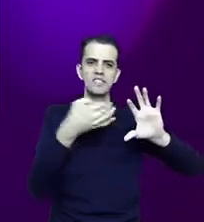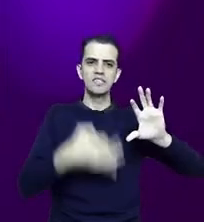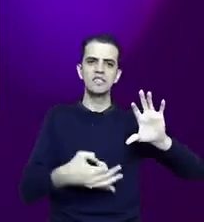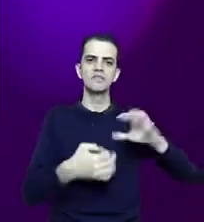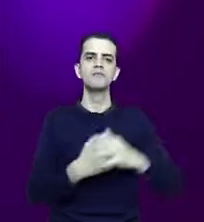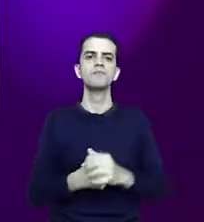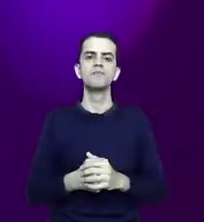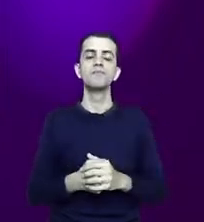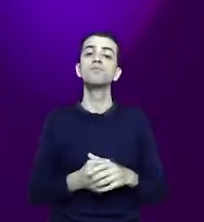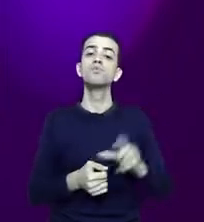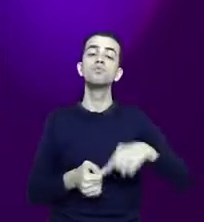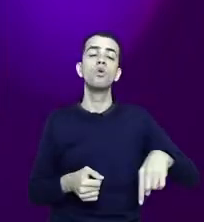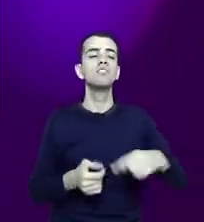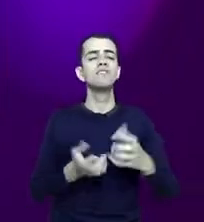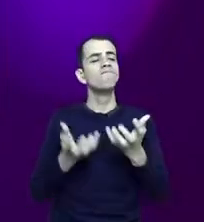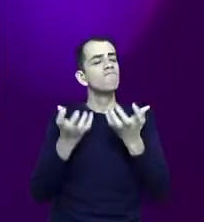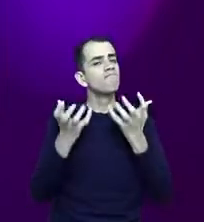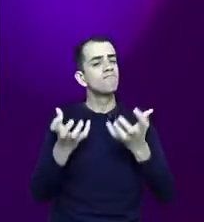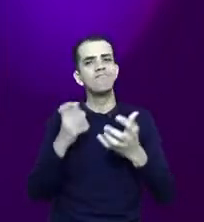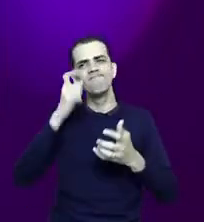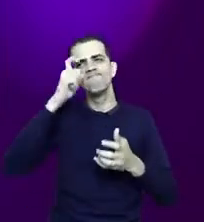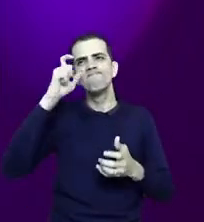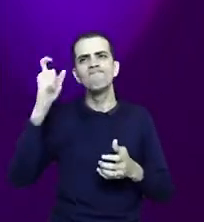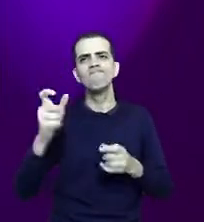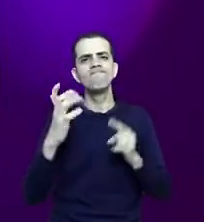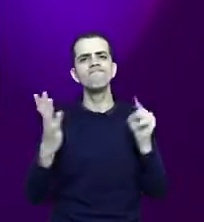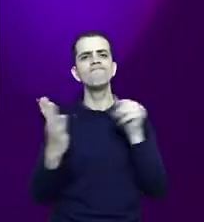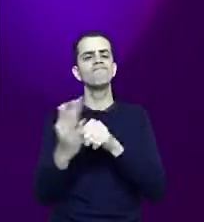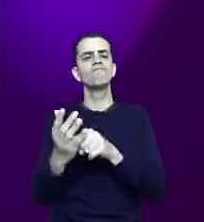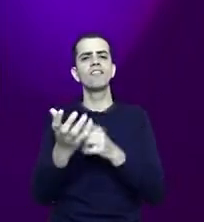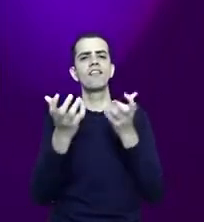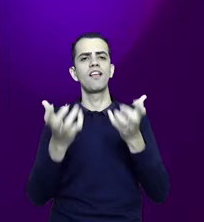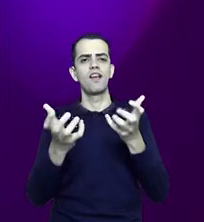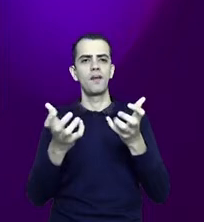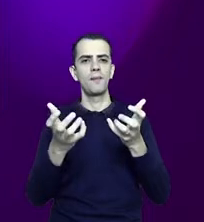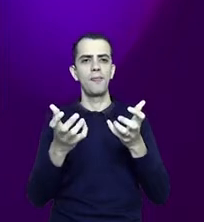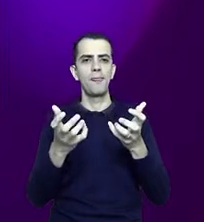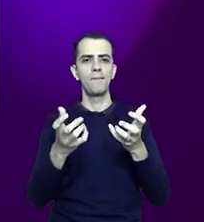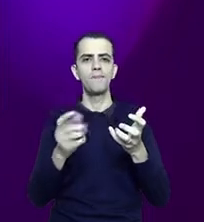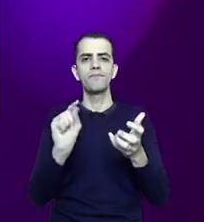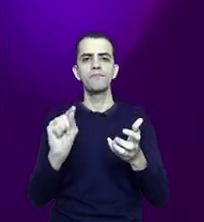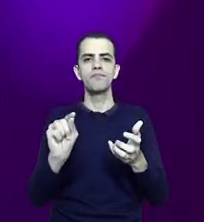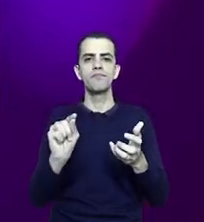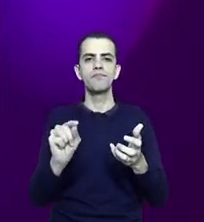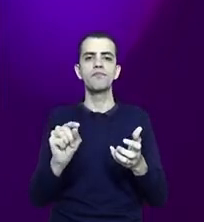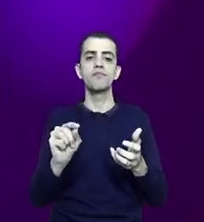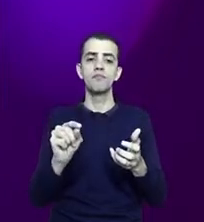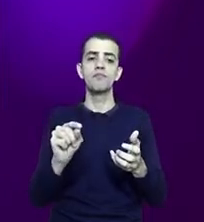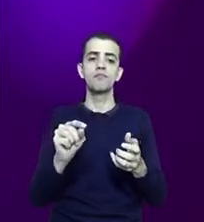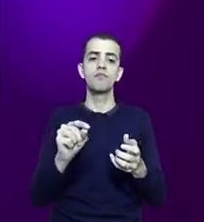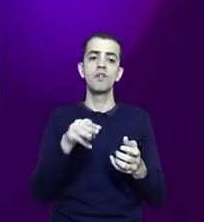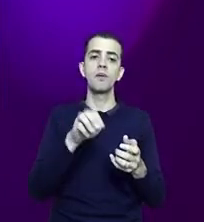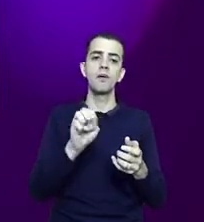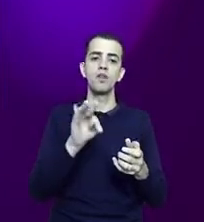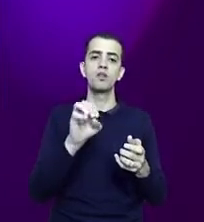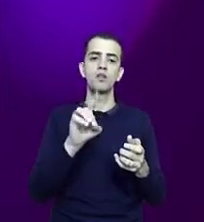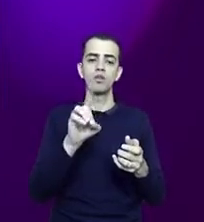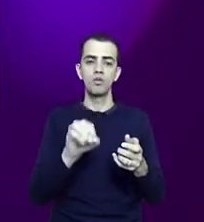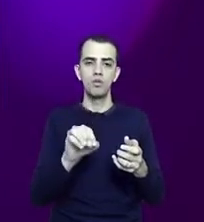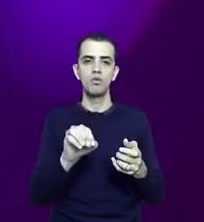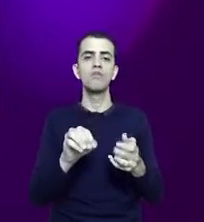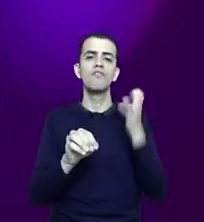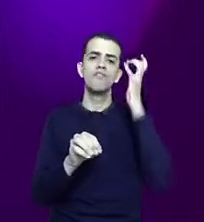procurado de novo, assim, o que a gente tentou procurar ou está tentando desenvolver é um método que seja realmente mais